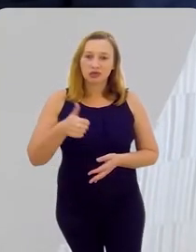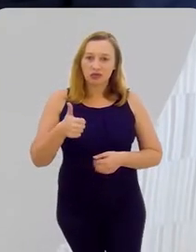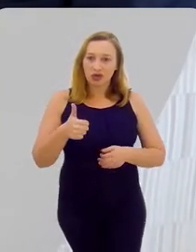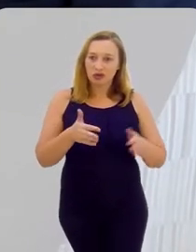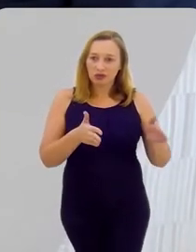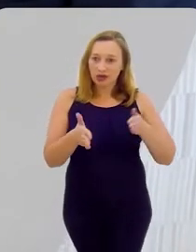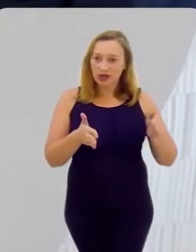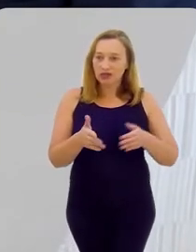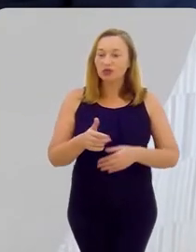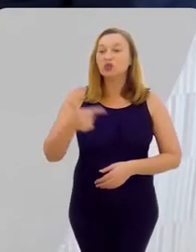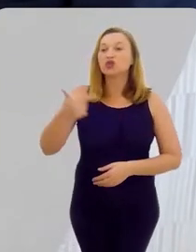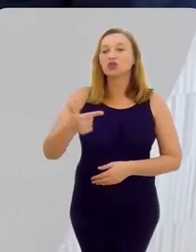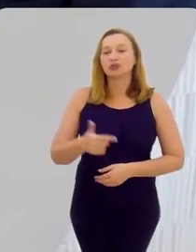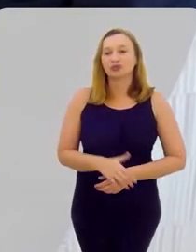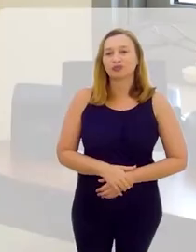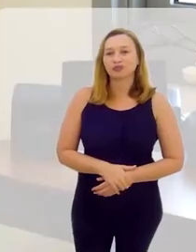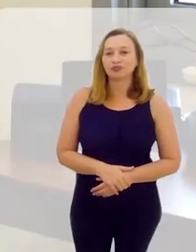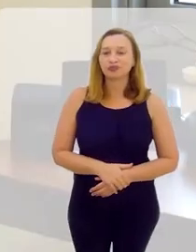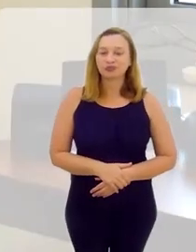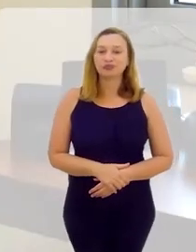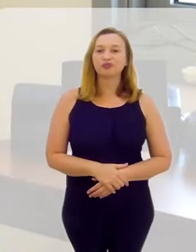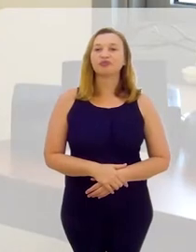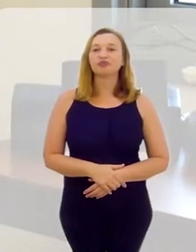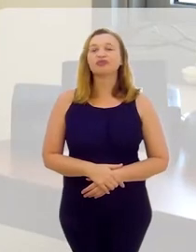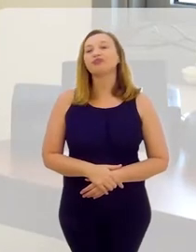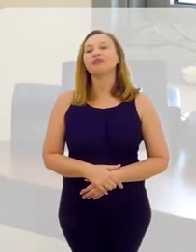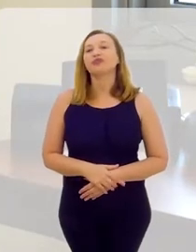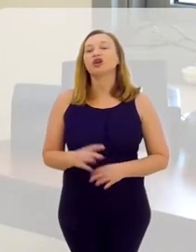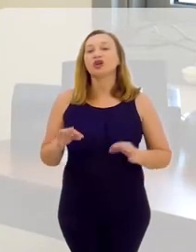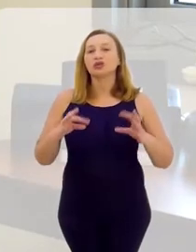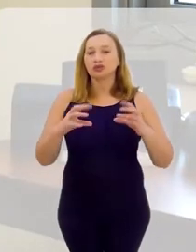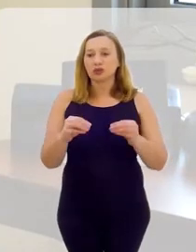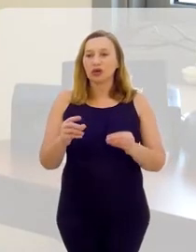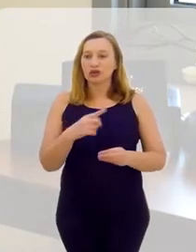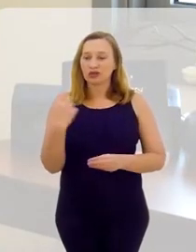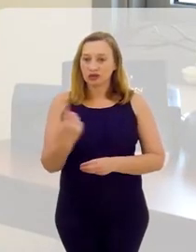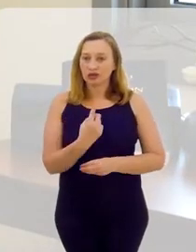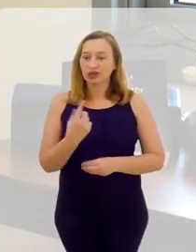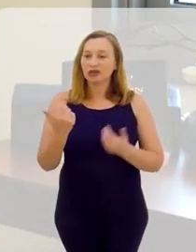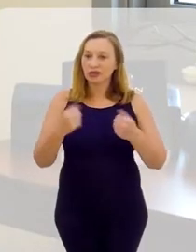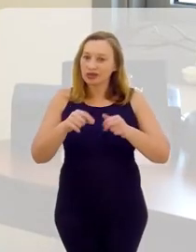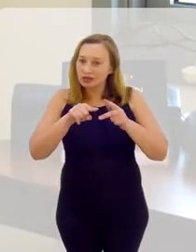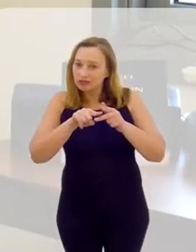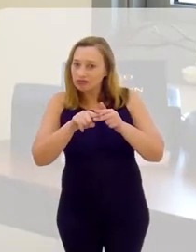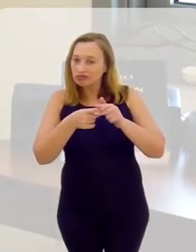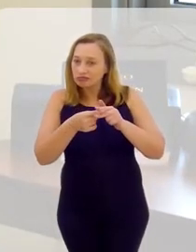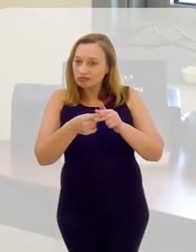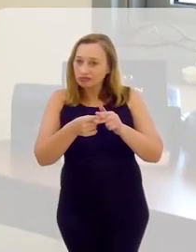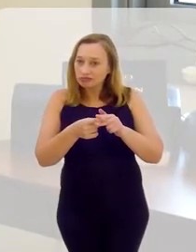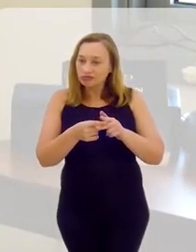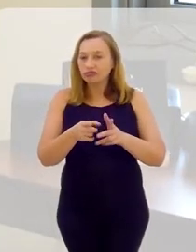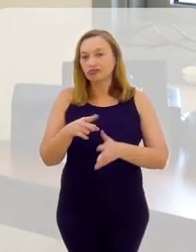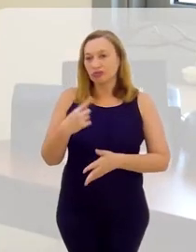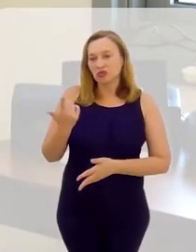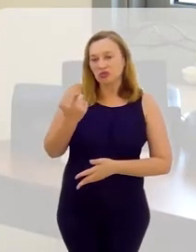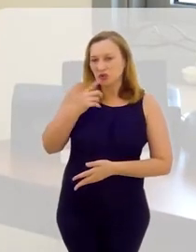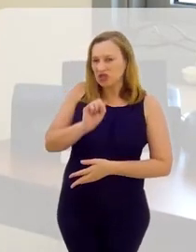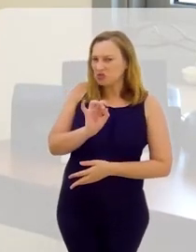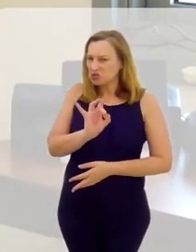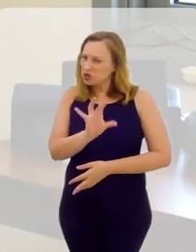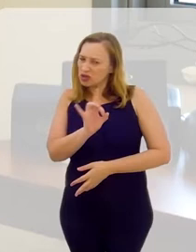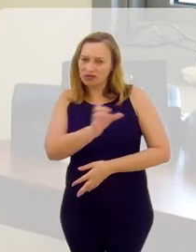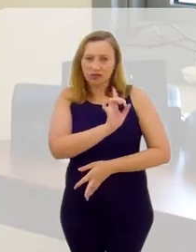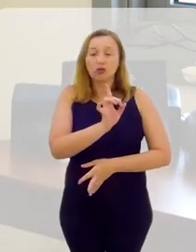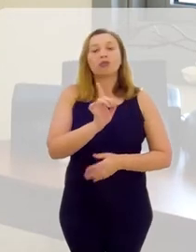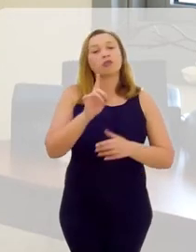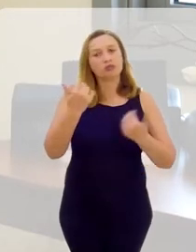Primeiro passo. Qual seria o segundo passo? O segundo passo. Todos nós precisamos ser aperfeiçoados. Não, Certo. não conseguimos fazer